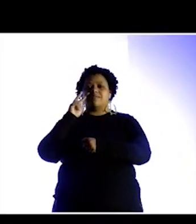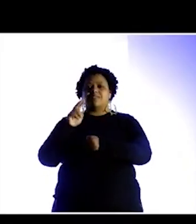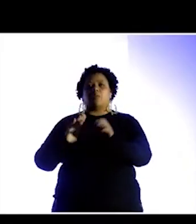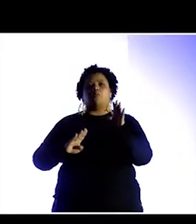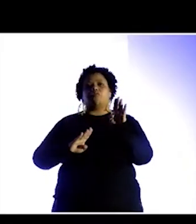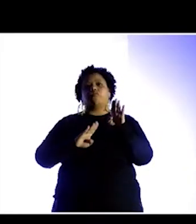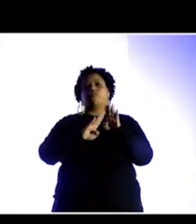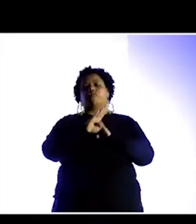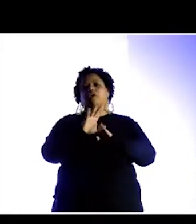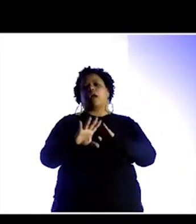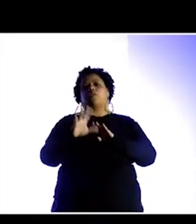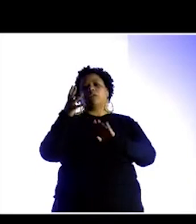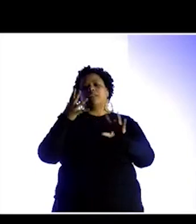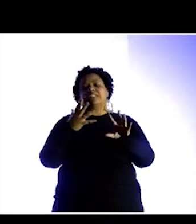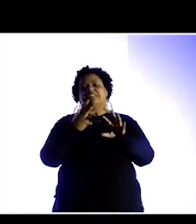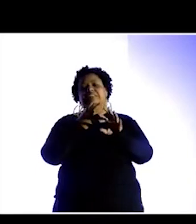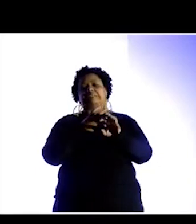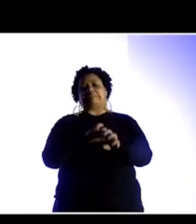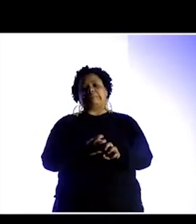de seca